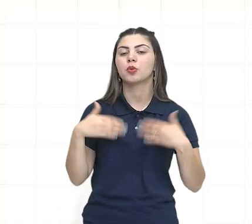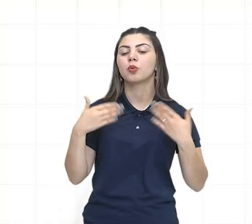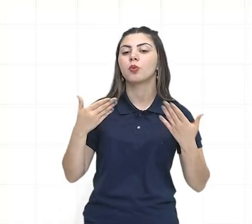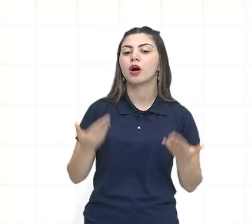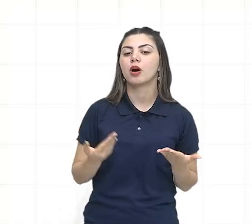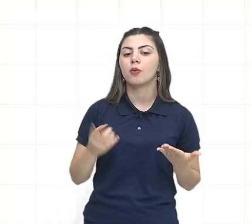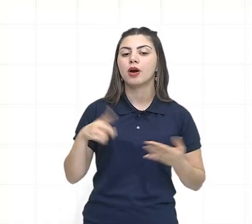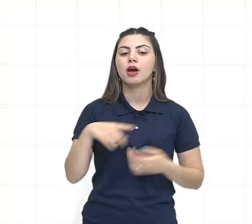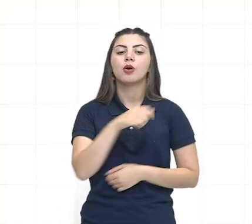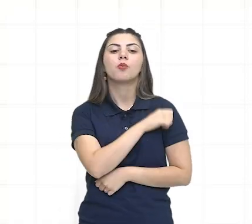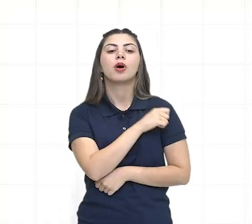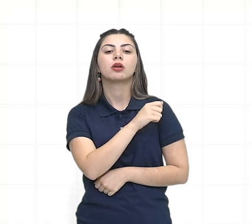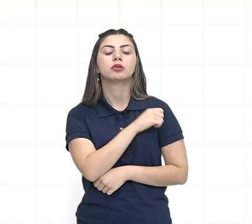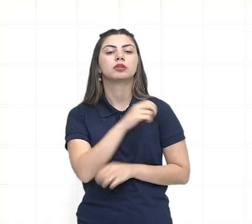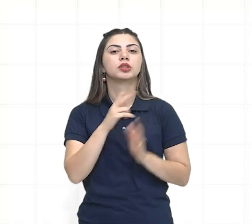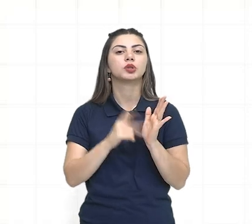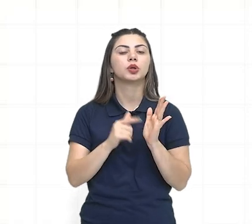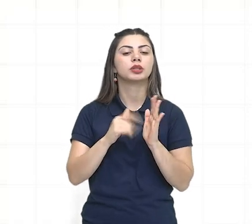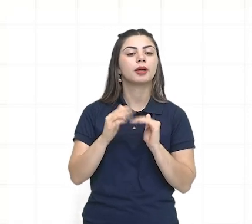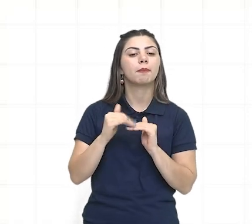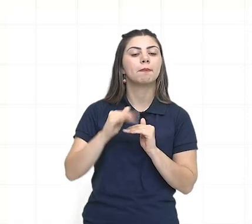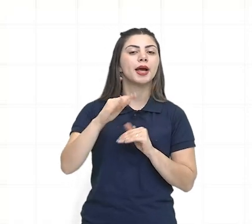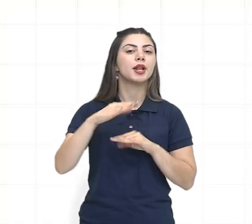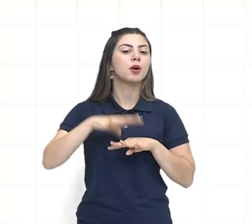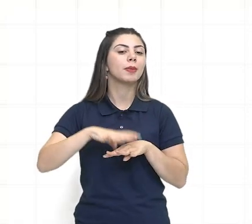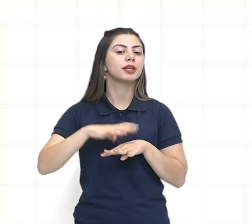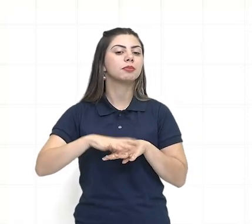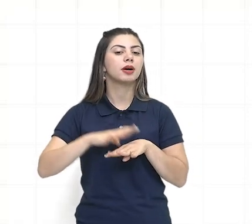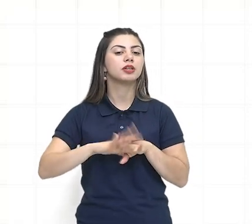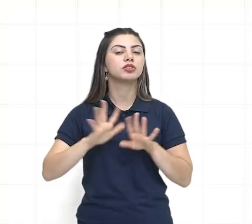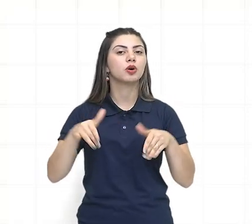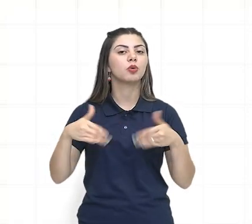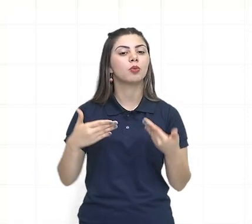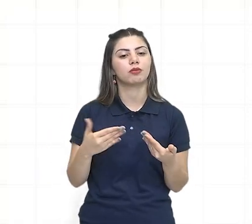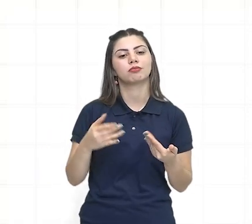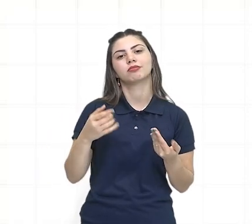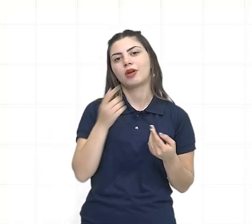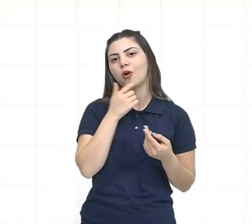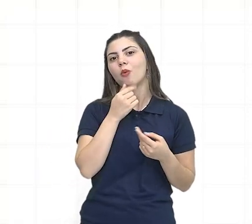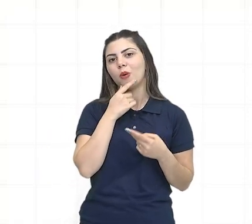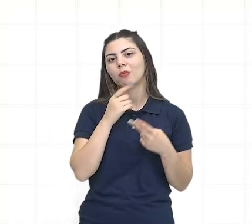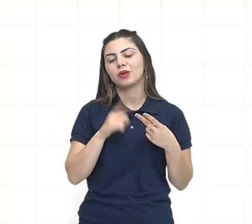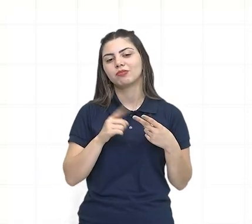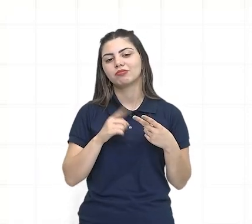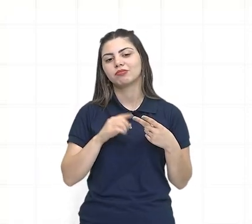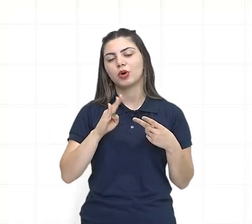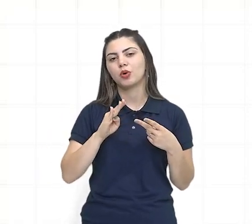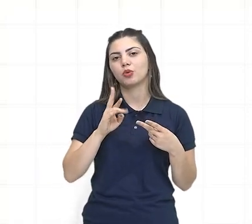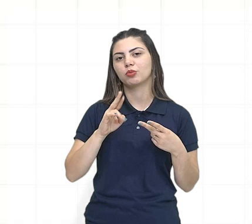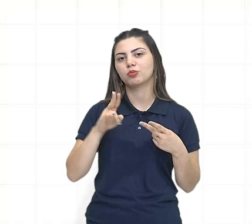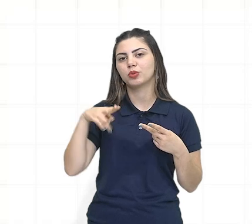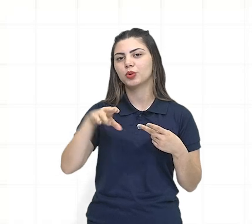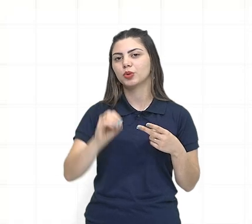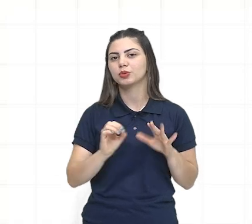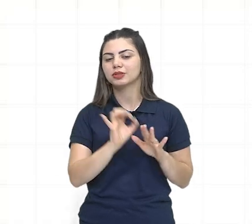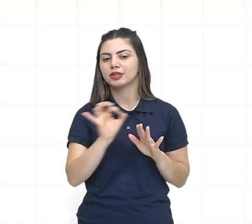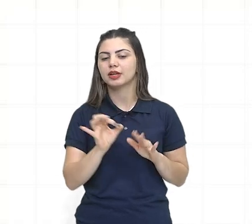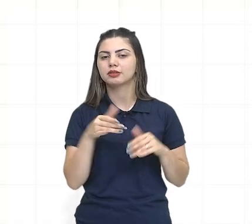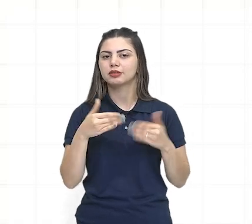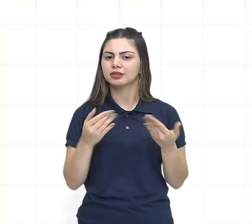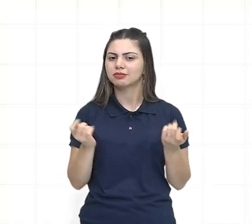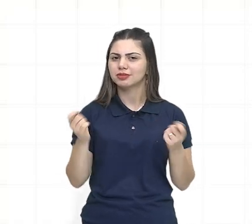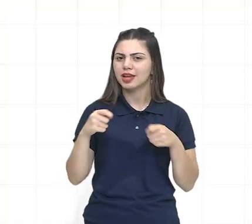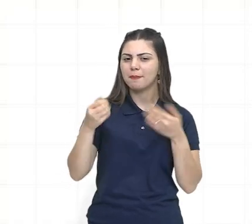é o aluno com o melhor desempenho em matemática? É o Bruno. Então observe que há possibilidade de